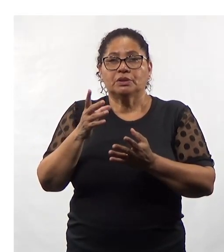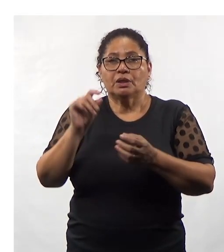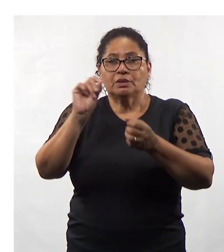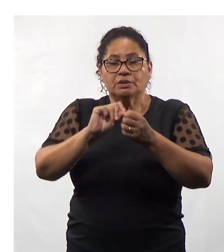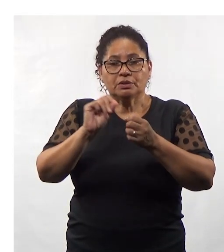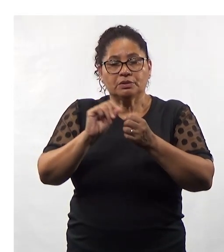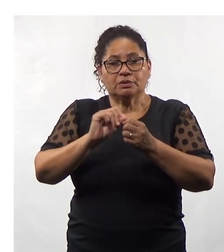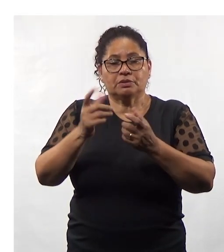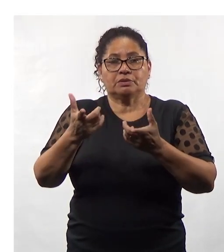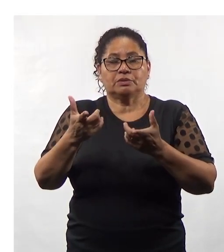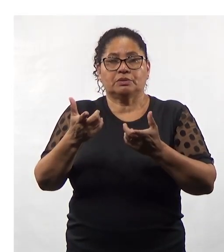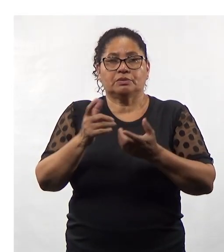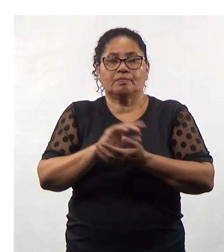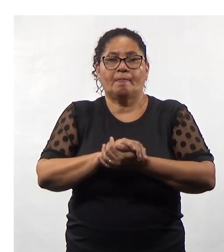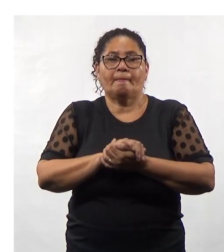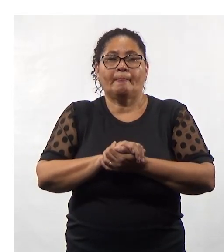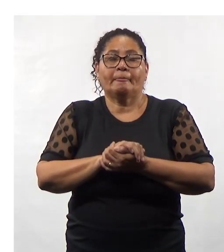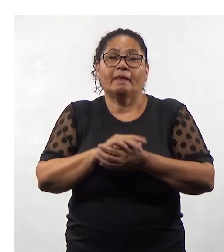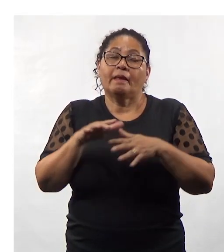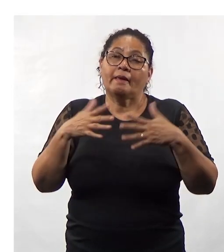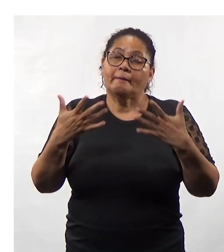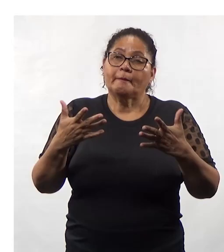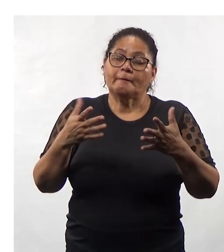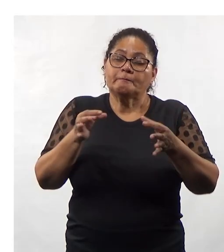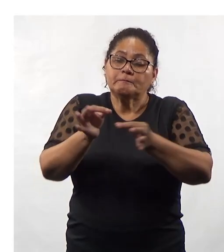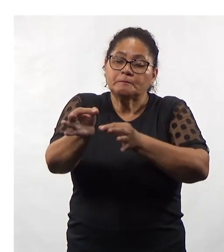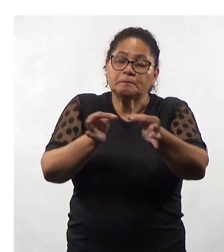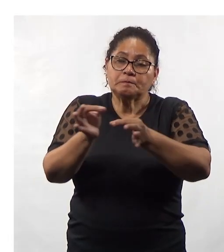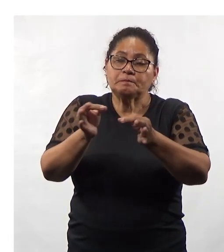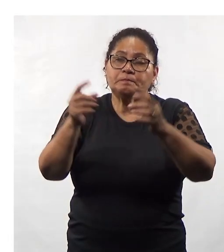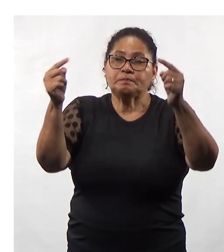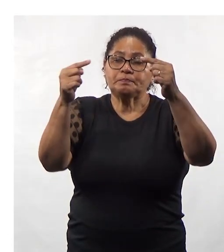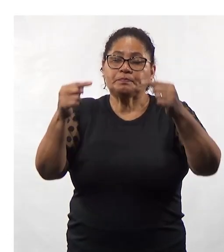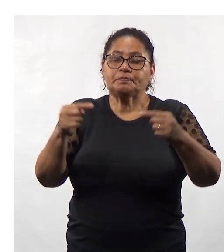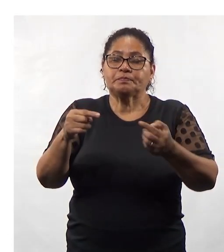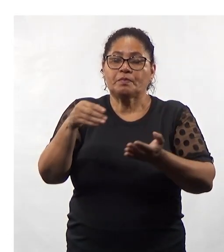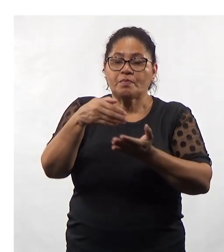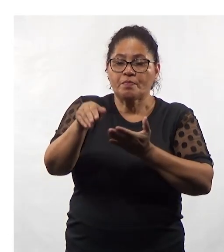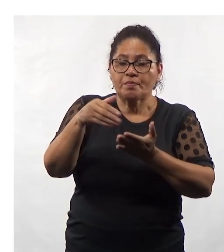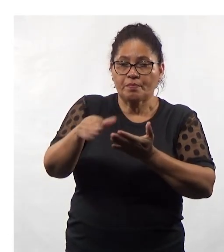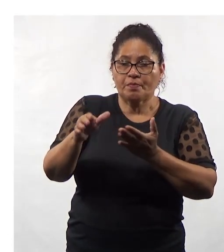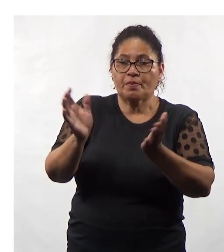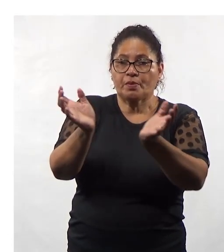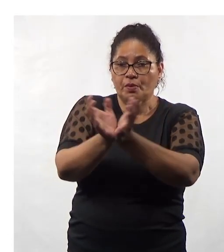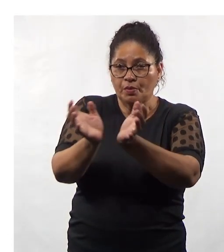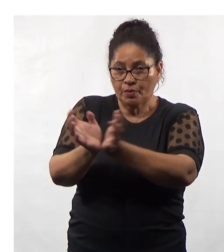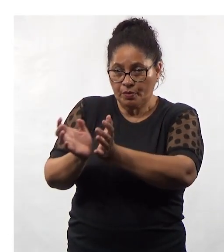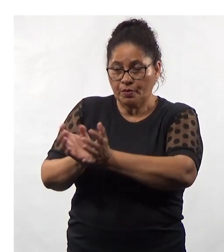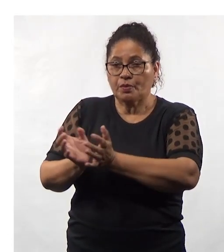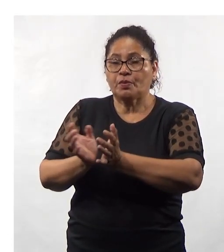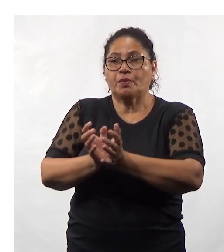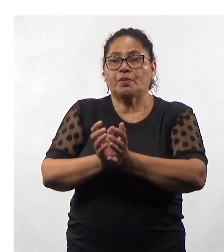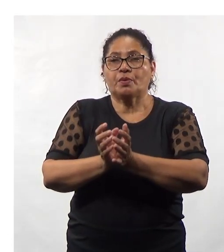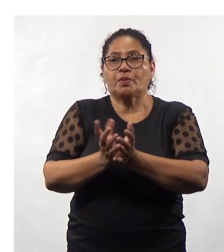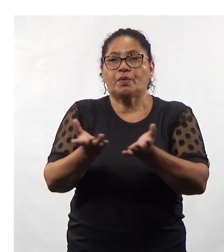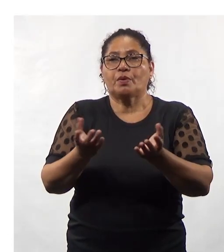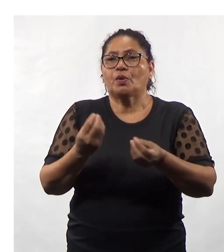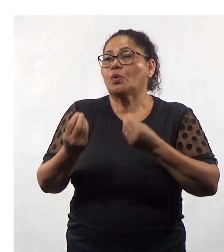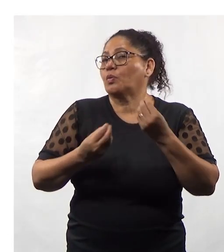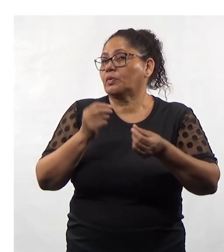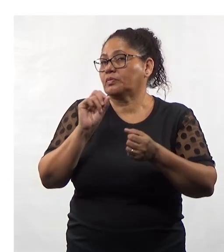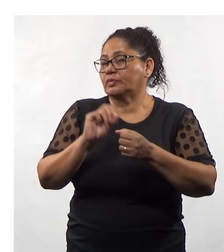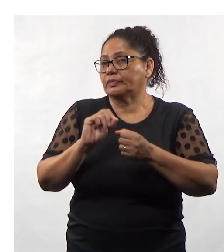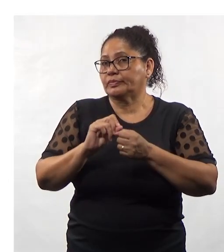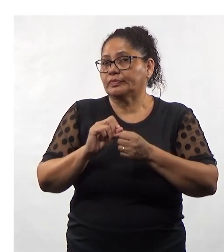terá sido feita essa ponderação. E aí vamos elaborar os critérios eliminatórios e classificatórios com os respectivos